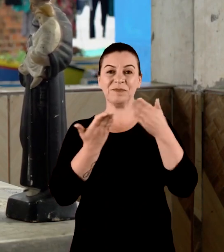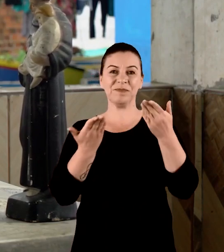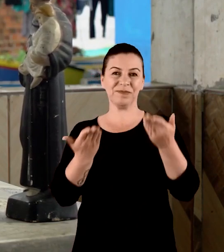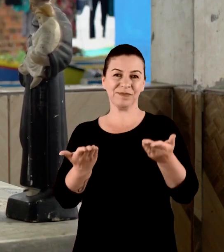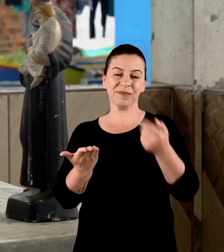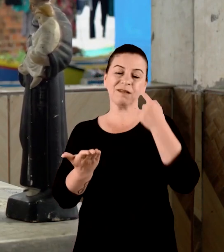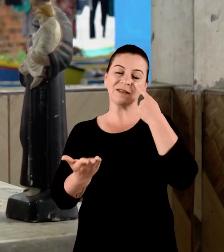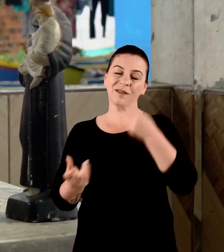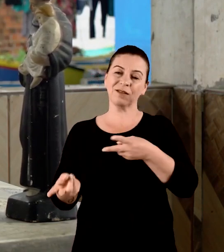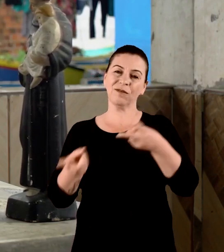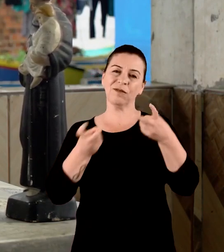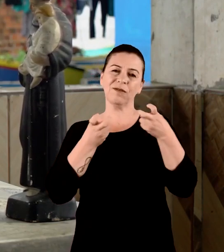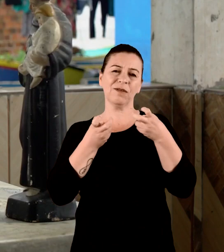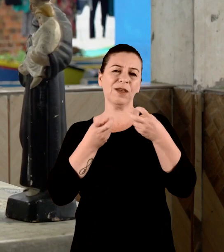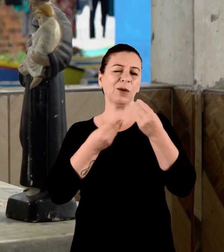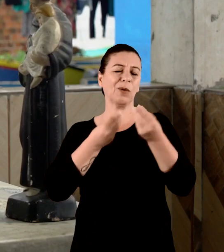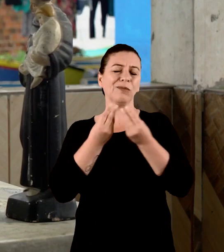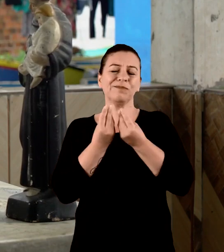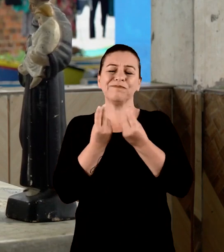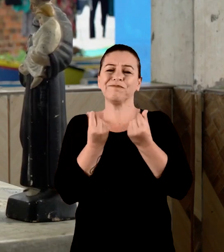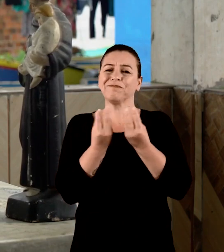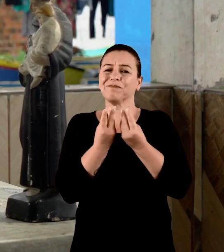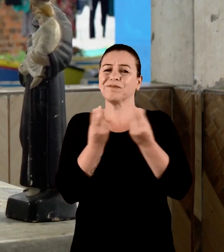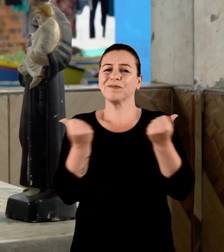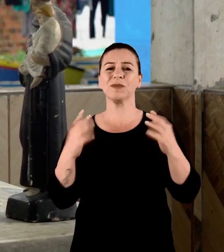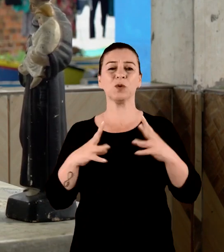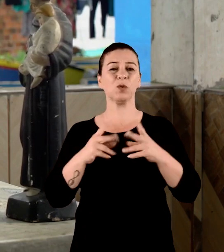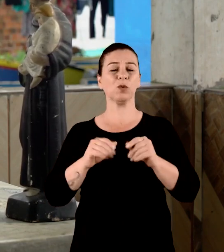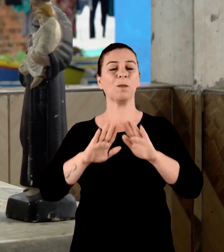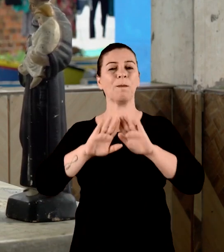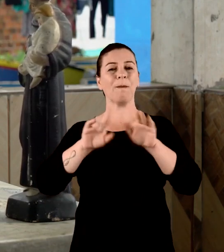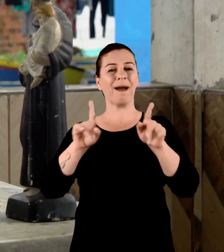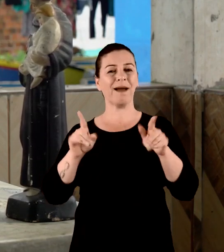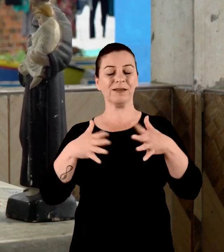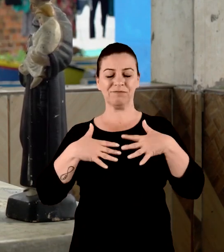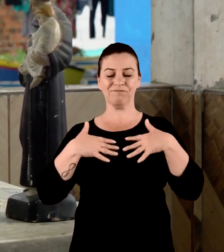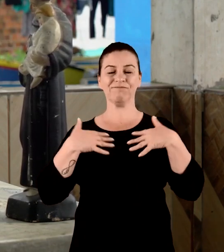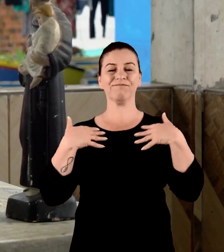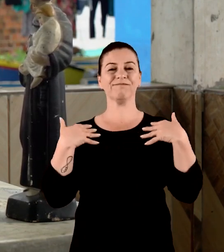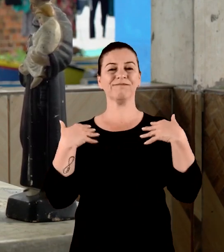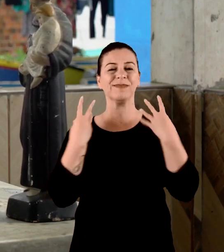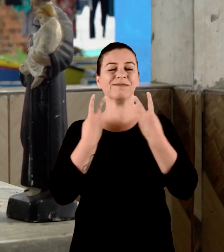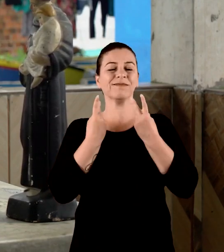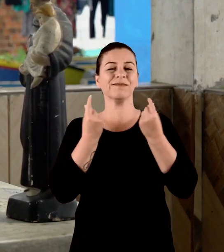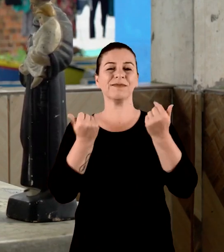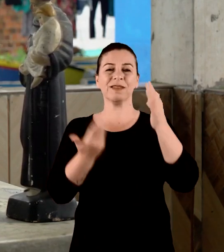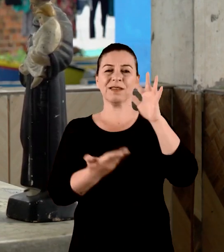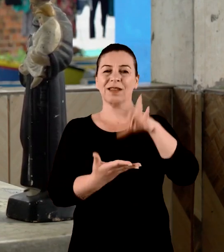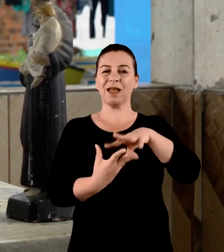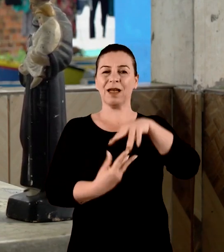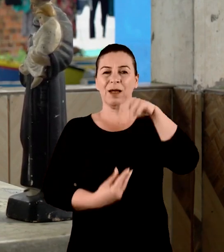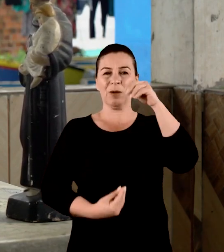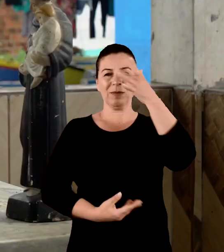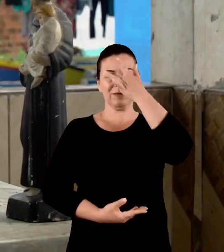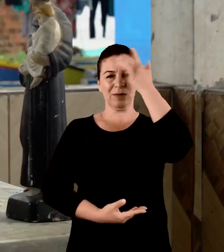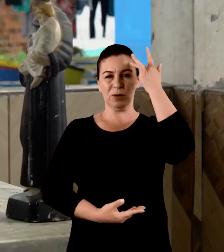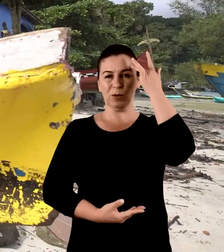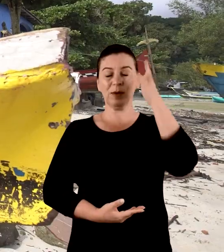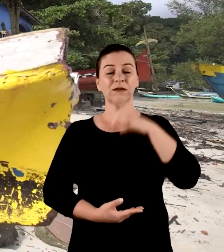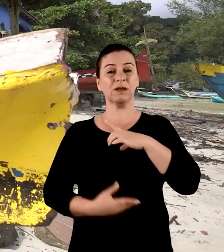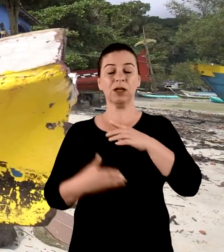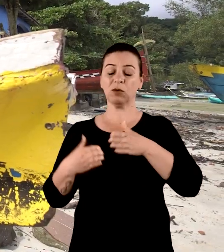a precariedade de tudo e a grandeza do ser. A sensibilidade da alma dessas